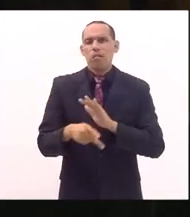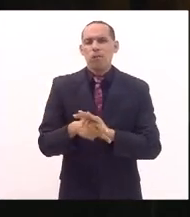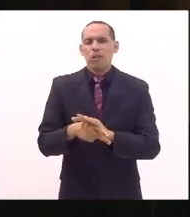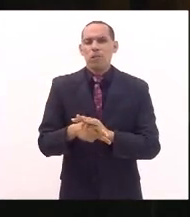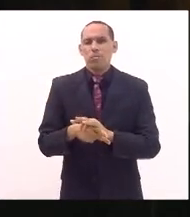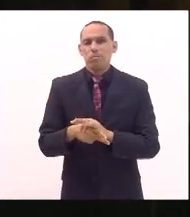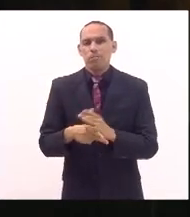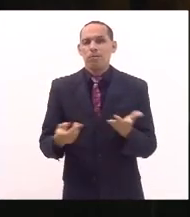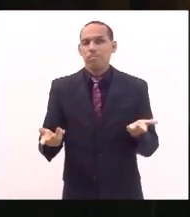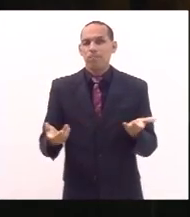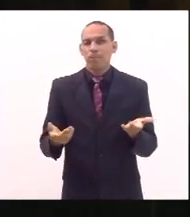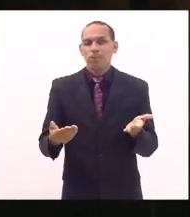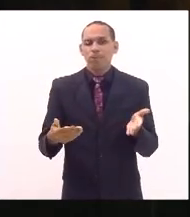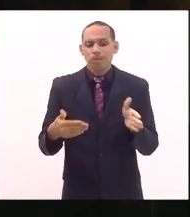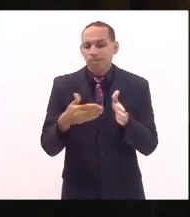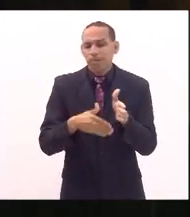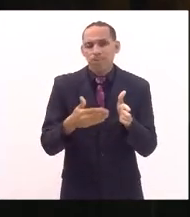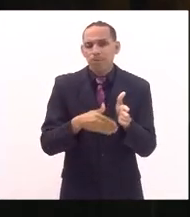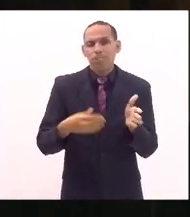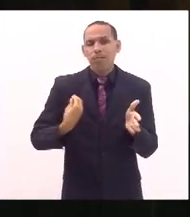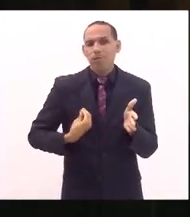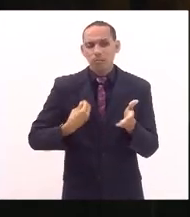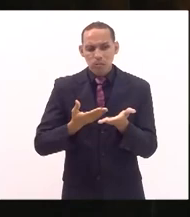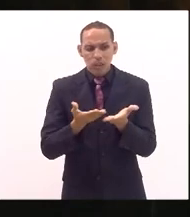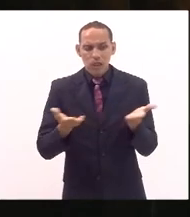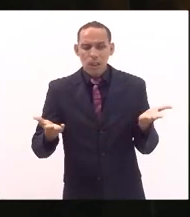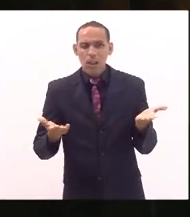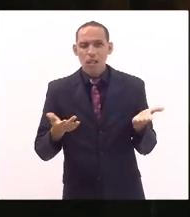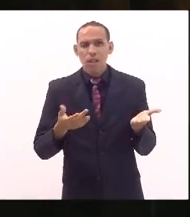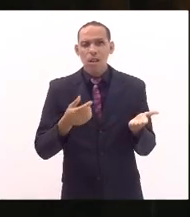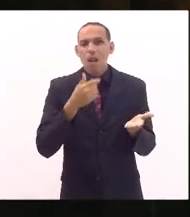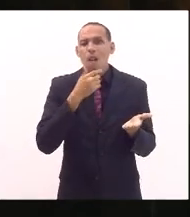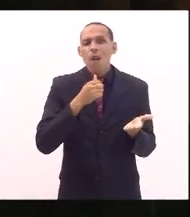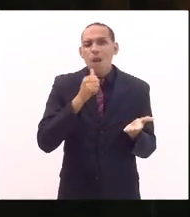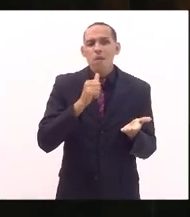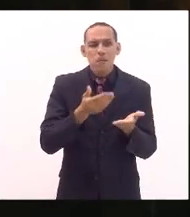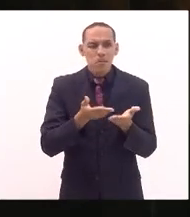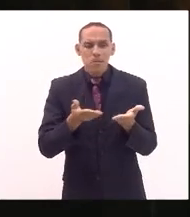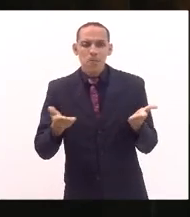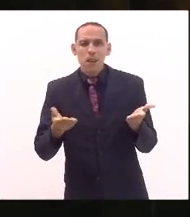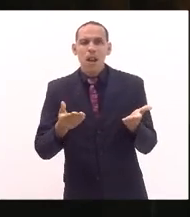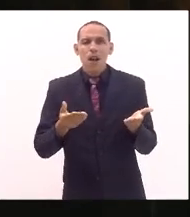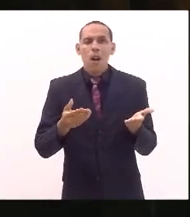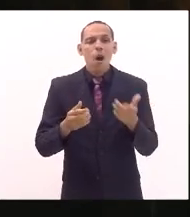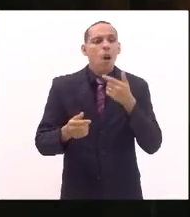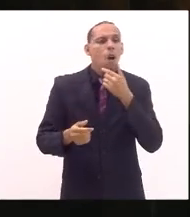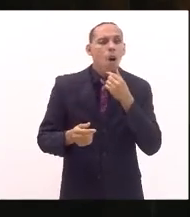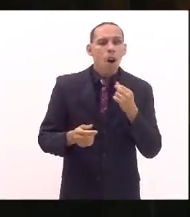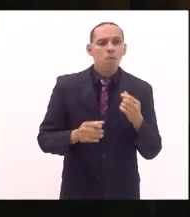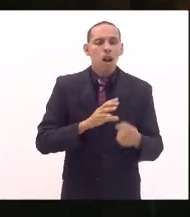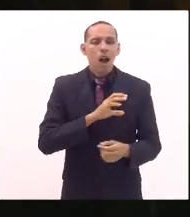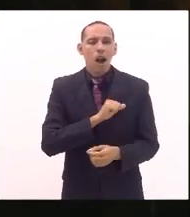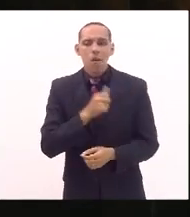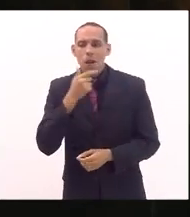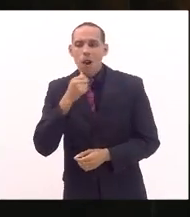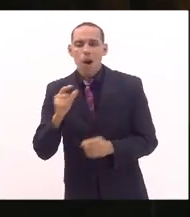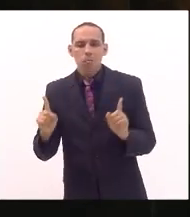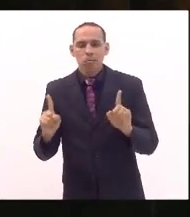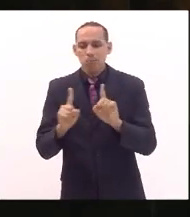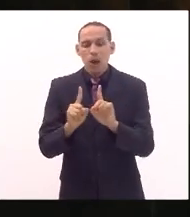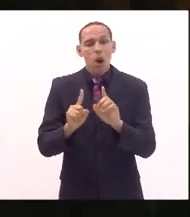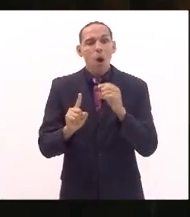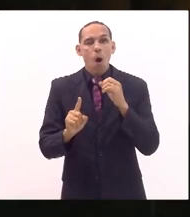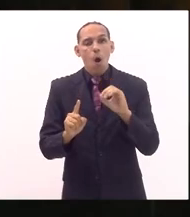completamente em viabiliza a vida daqueles e daquelas ou que amam uma um homem que amam o que ama outro